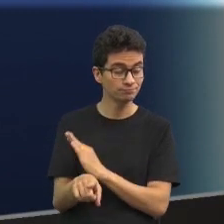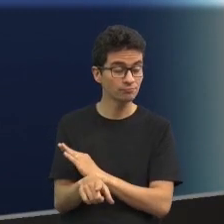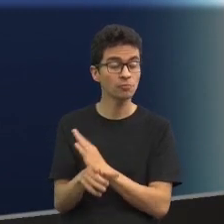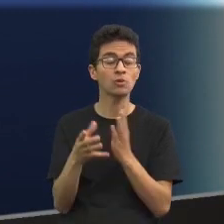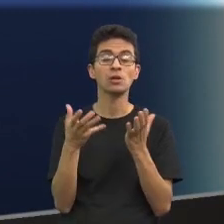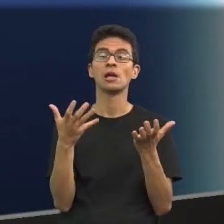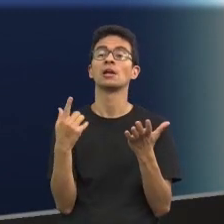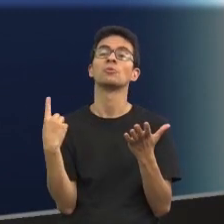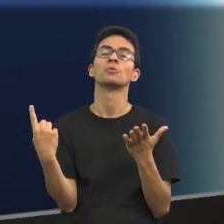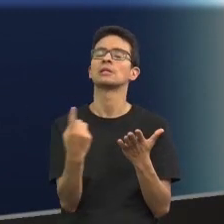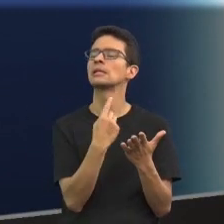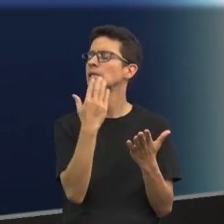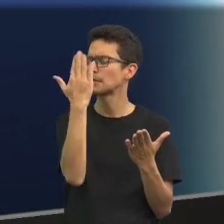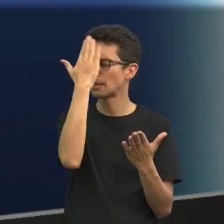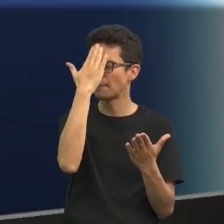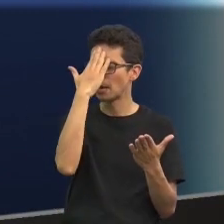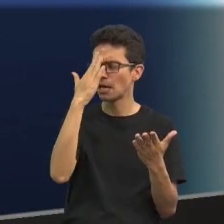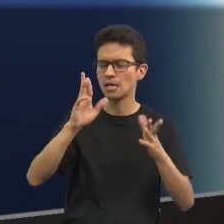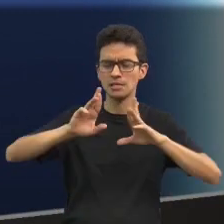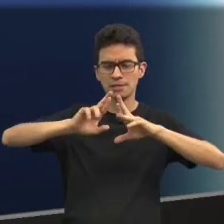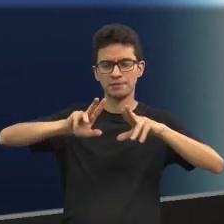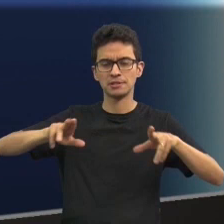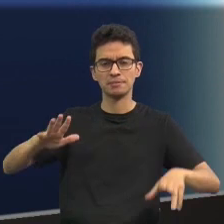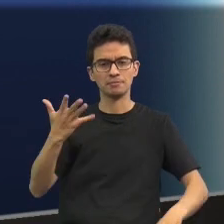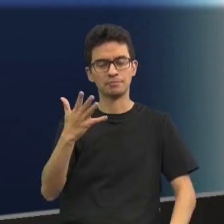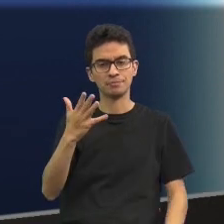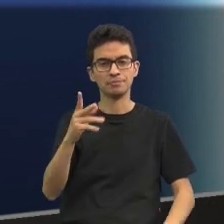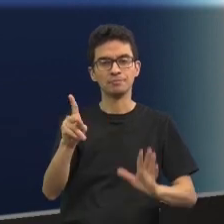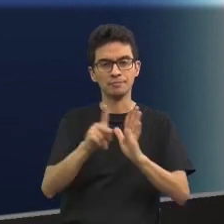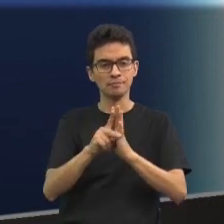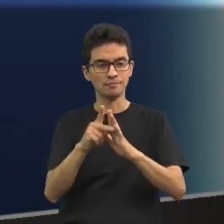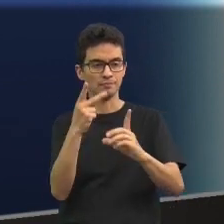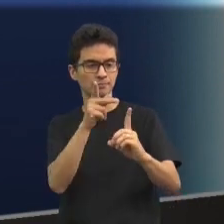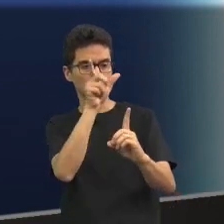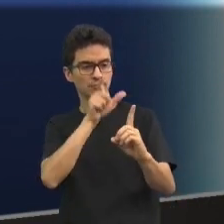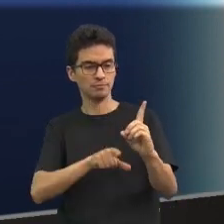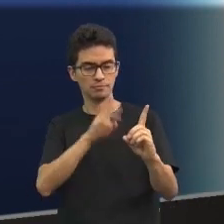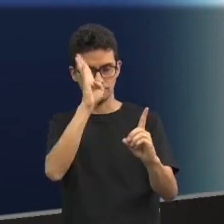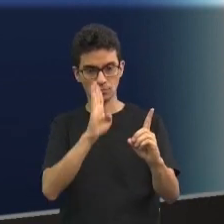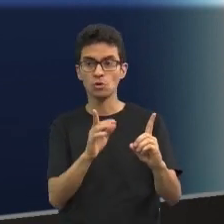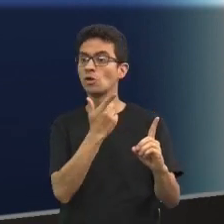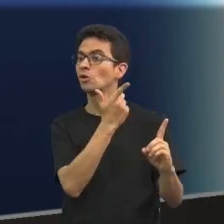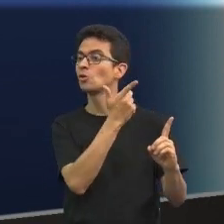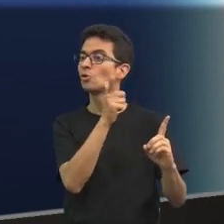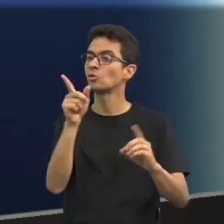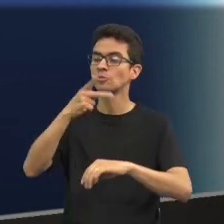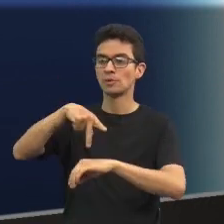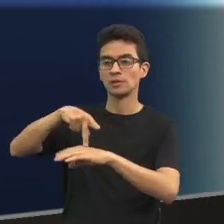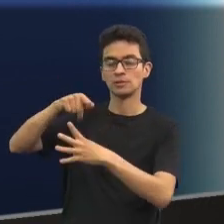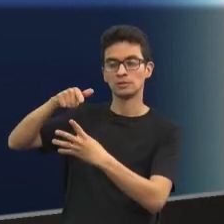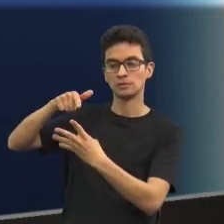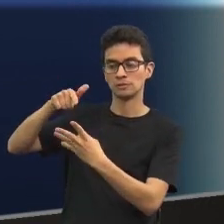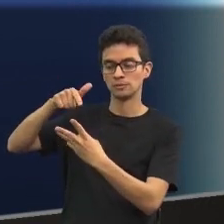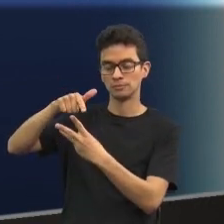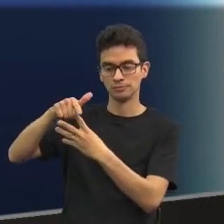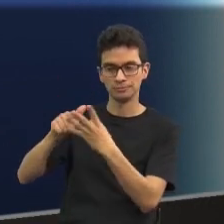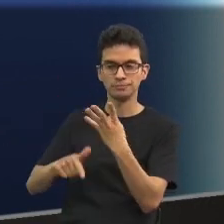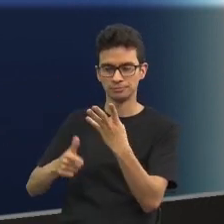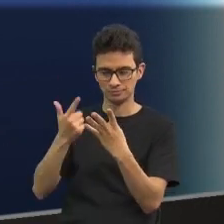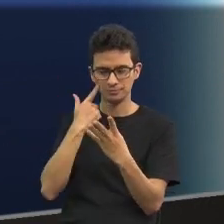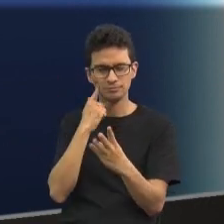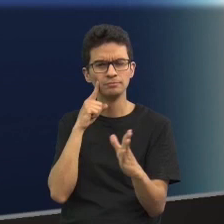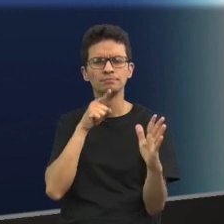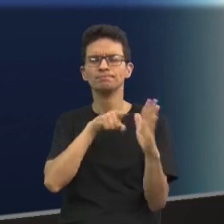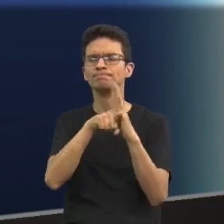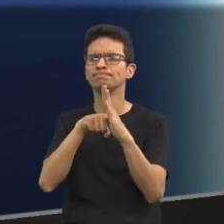queremos a diferença entre o número médio do brasil com os outros países basca basta pesquisar na